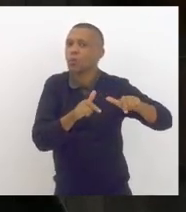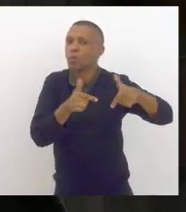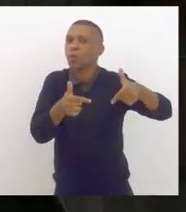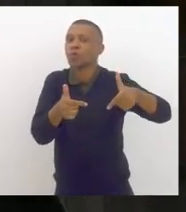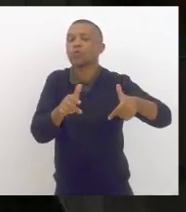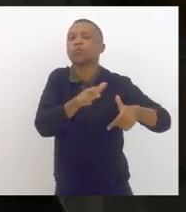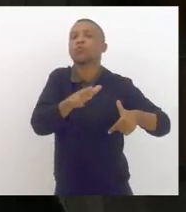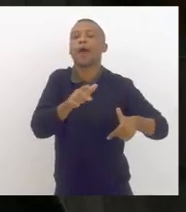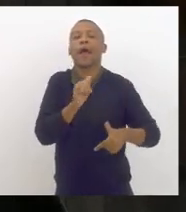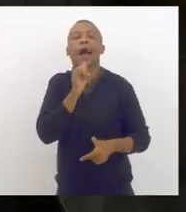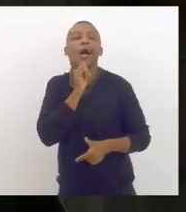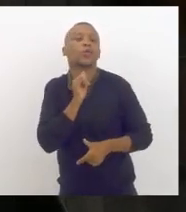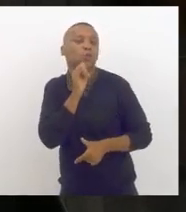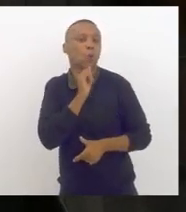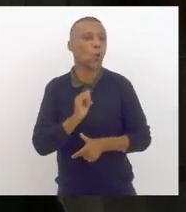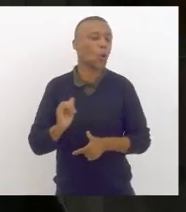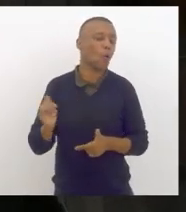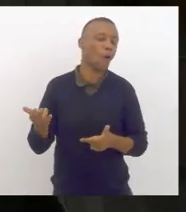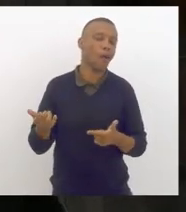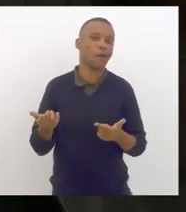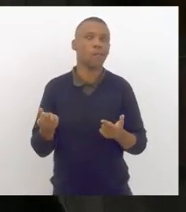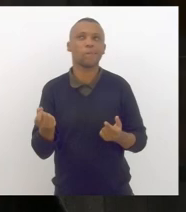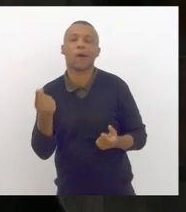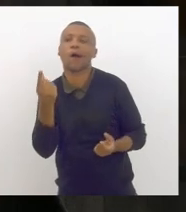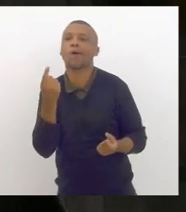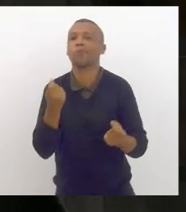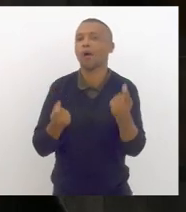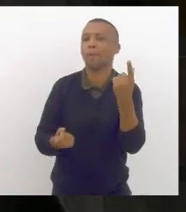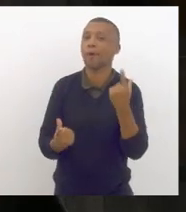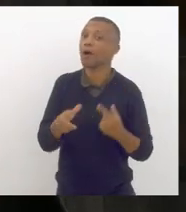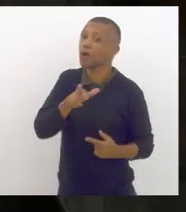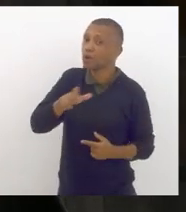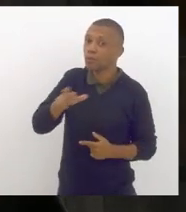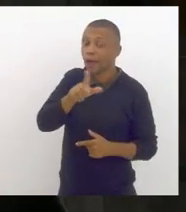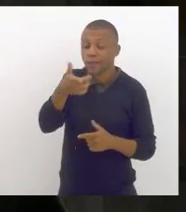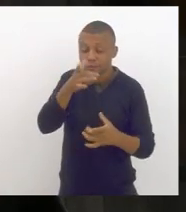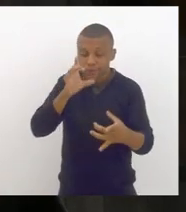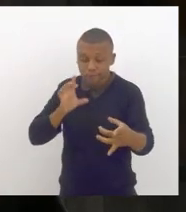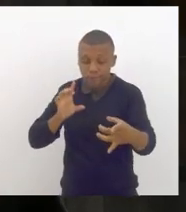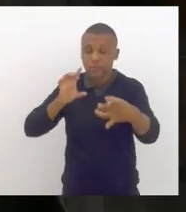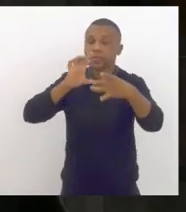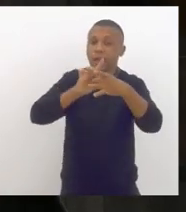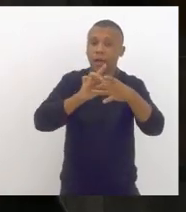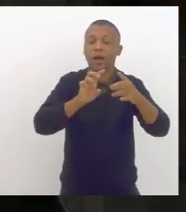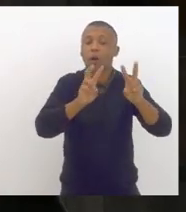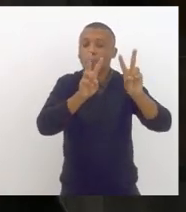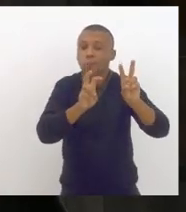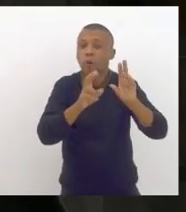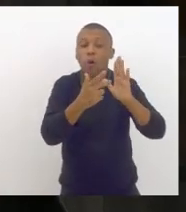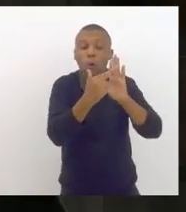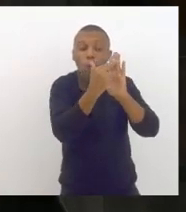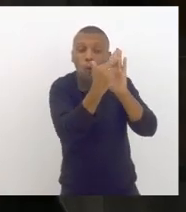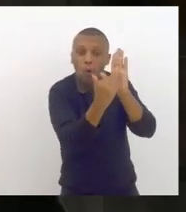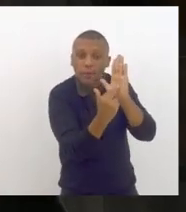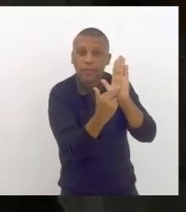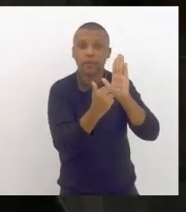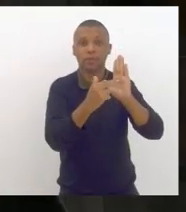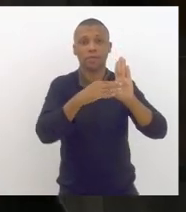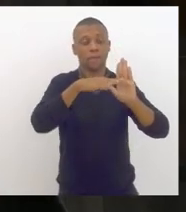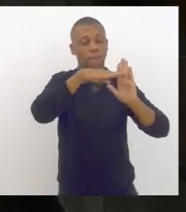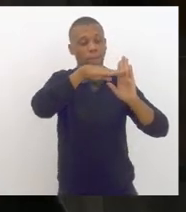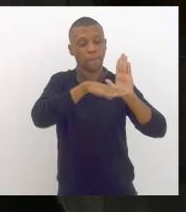avulsa uma coisa enfim pontual isso integra o enredo isso integram o roteiro isso os